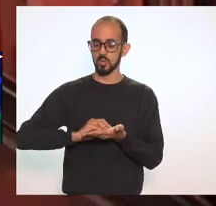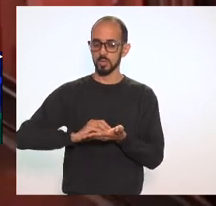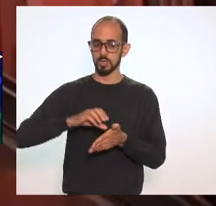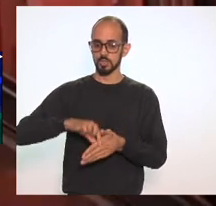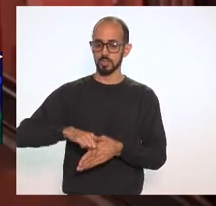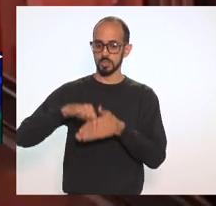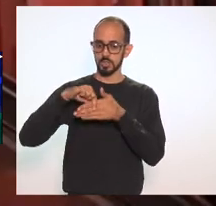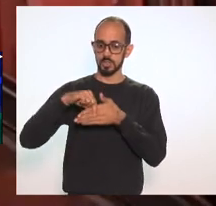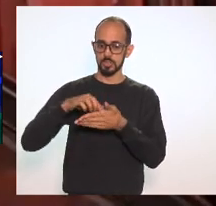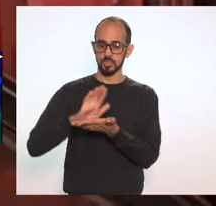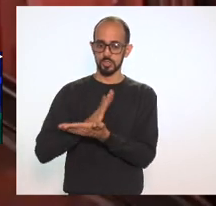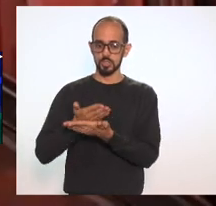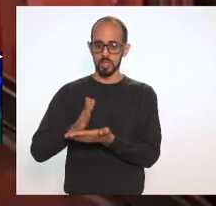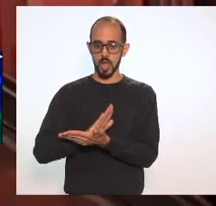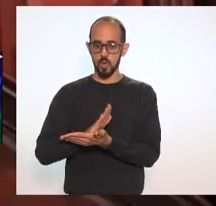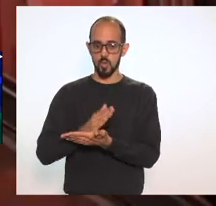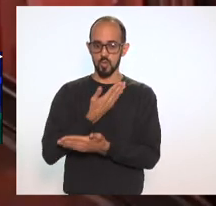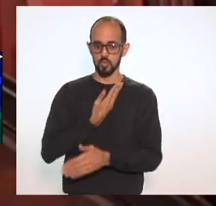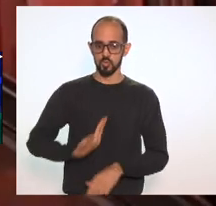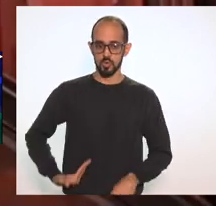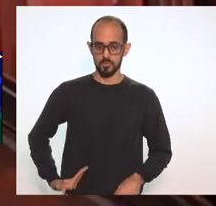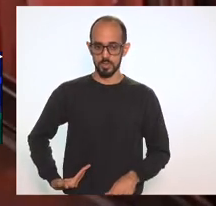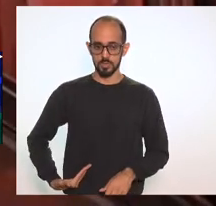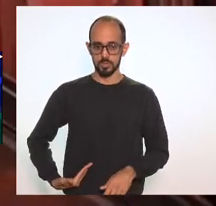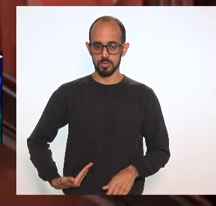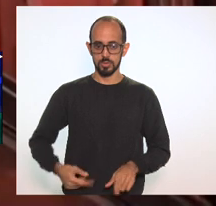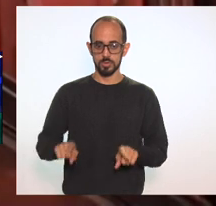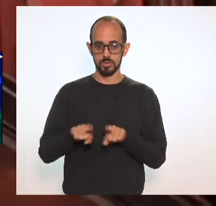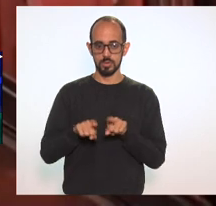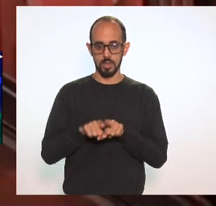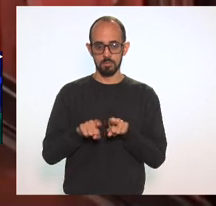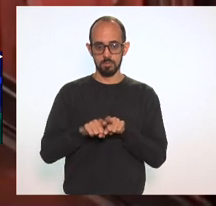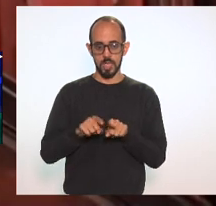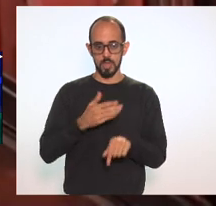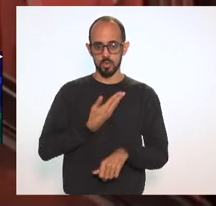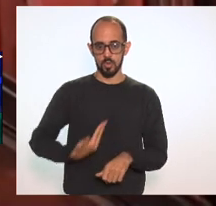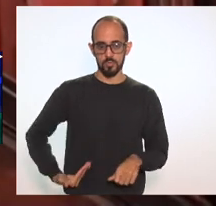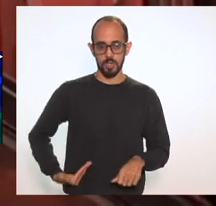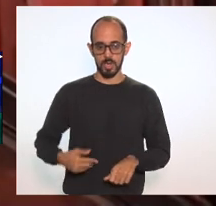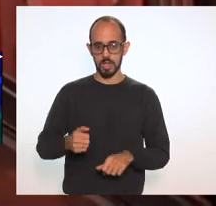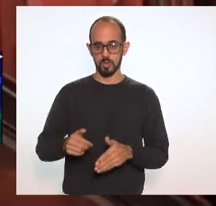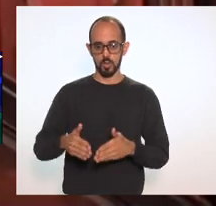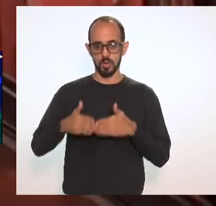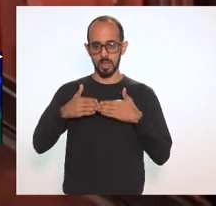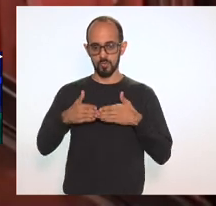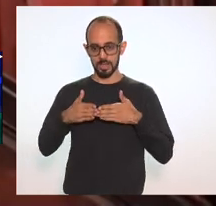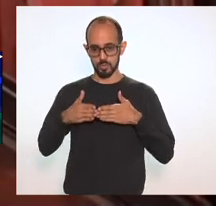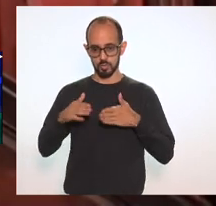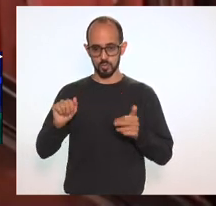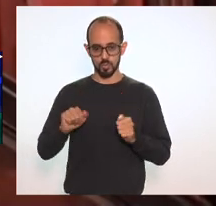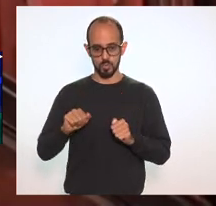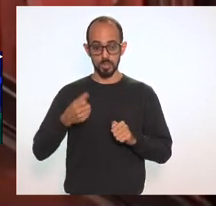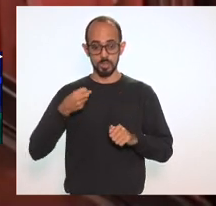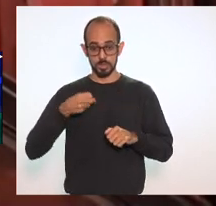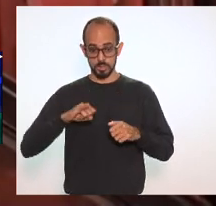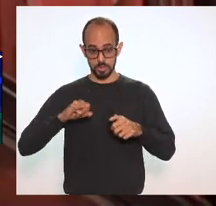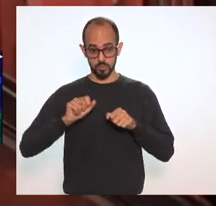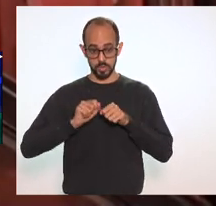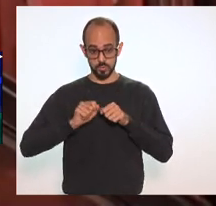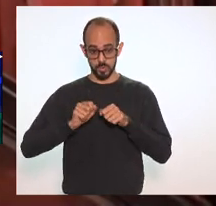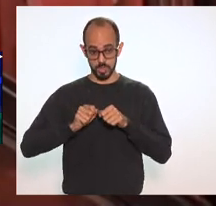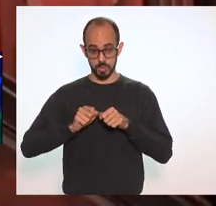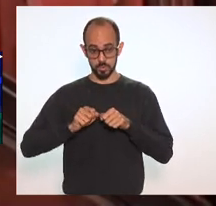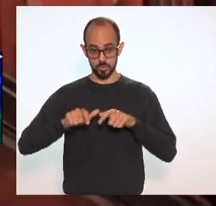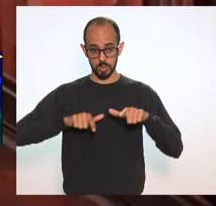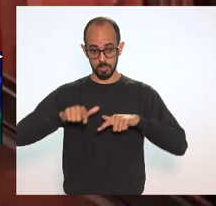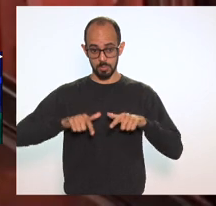de alguns governantes inclusive Governador afastado que tivessem feito um bom trabalho trabalho